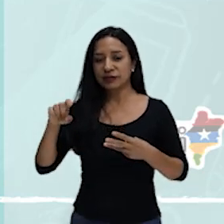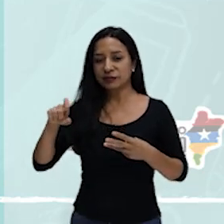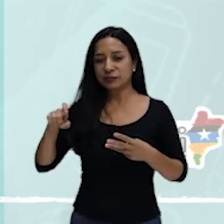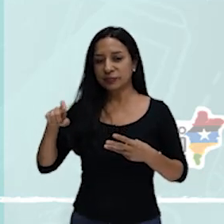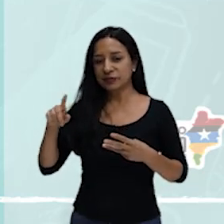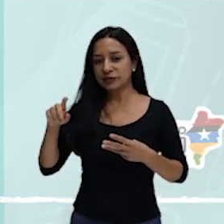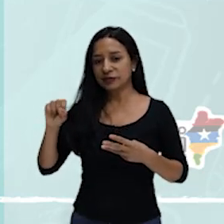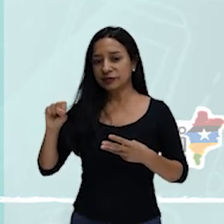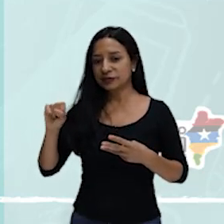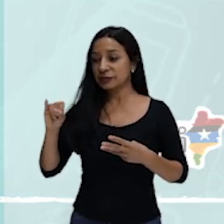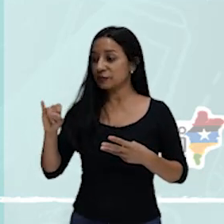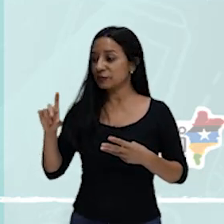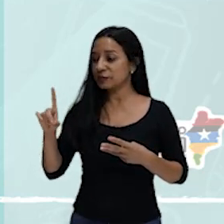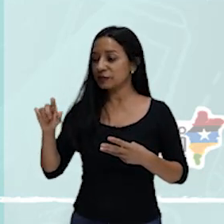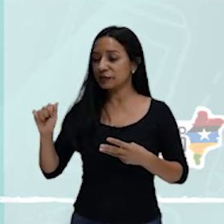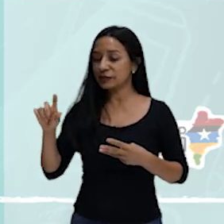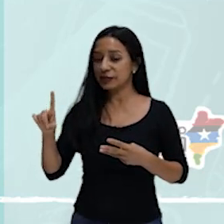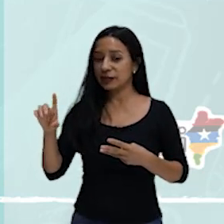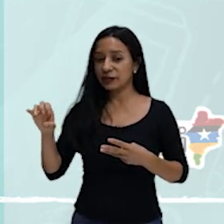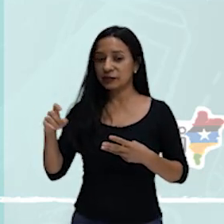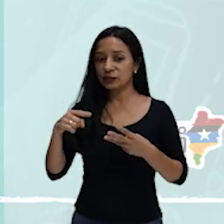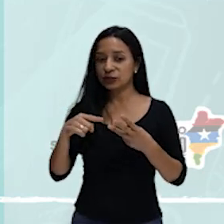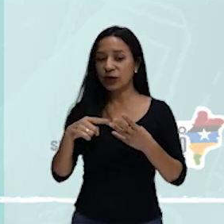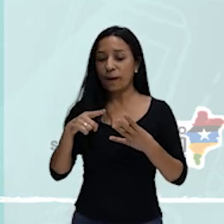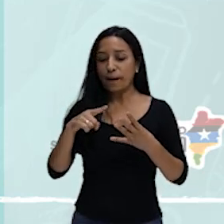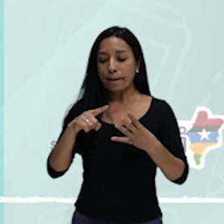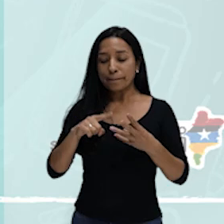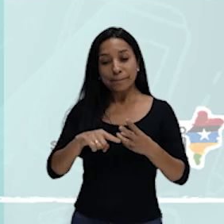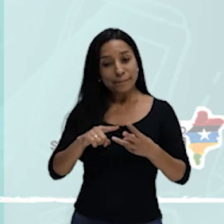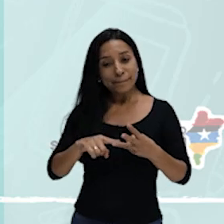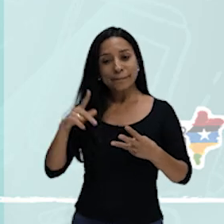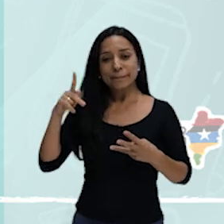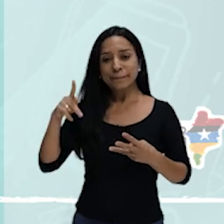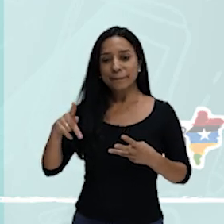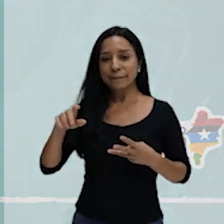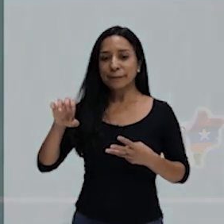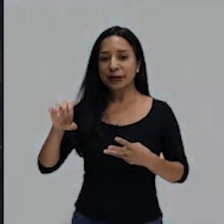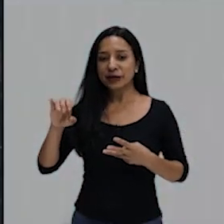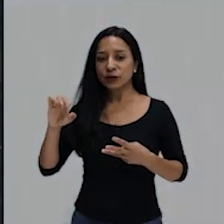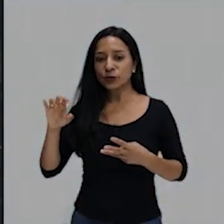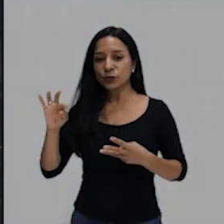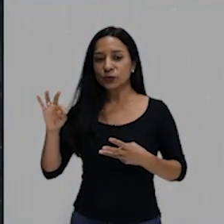sobre pleiotropia. O que são essas palavras estranhas, né?